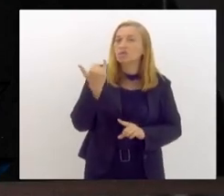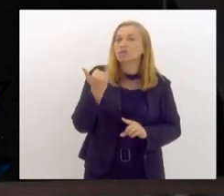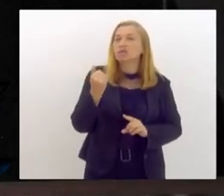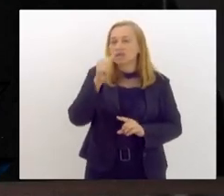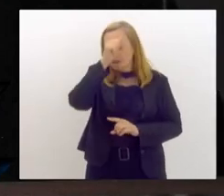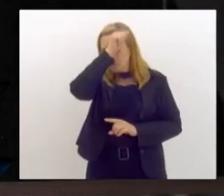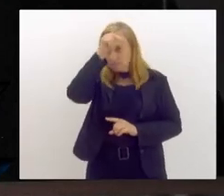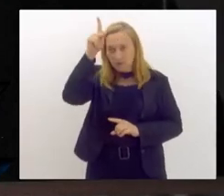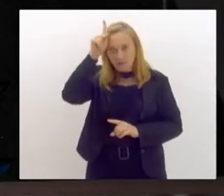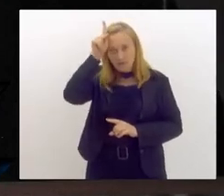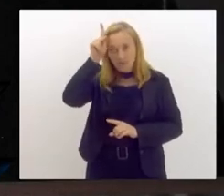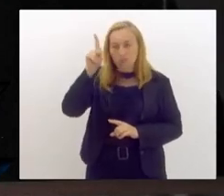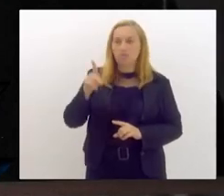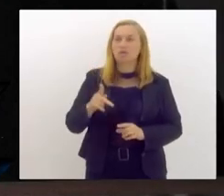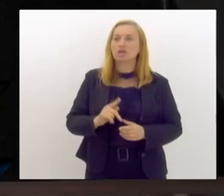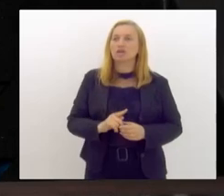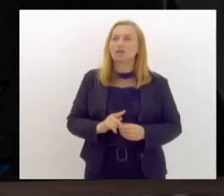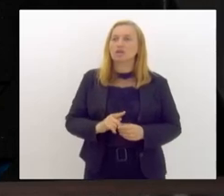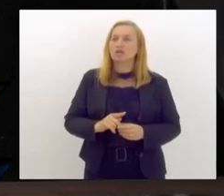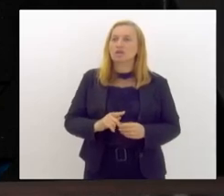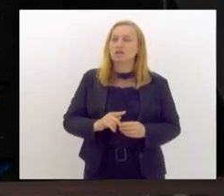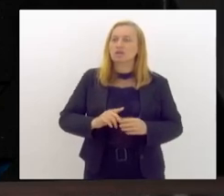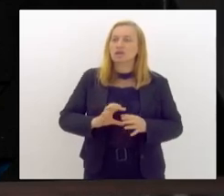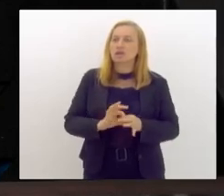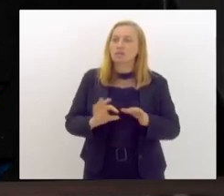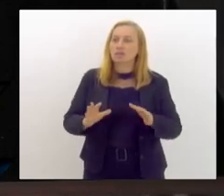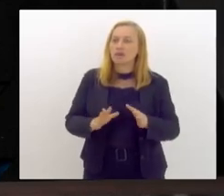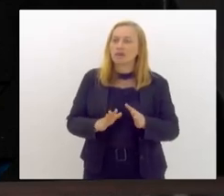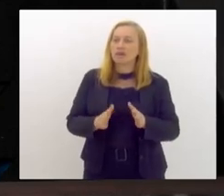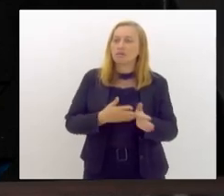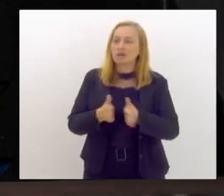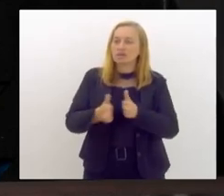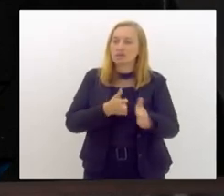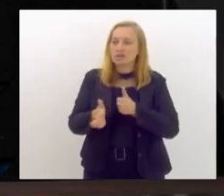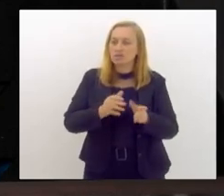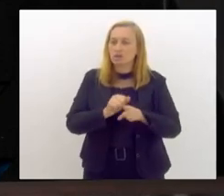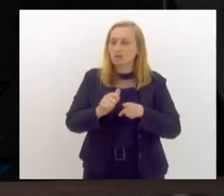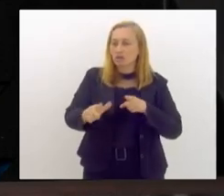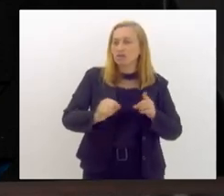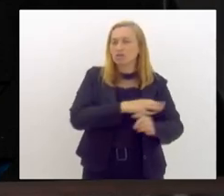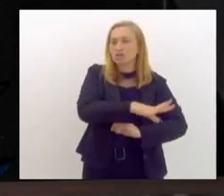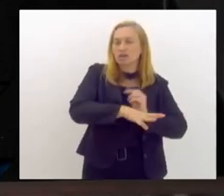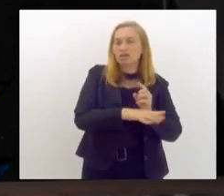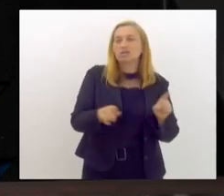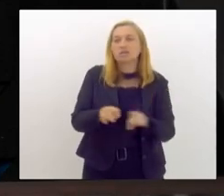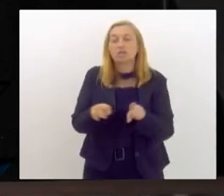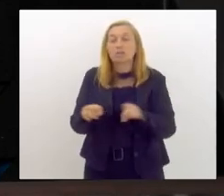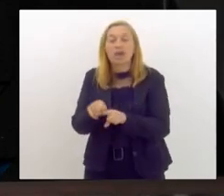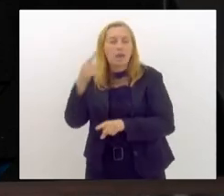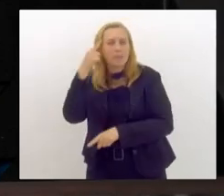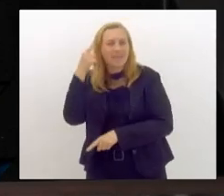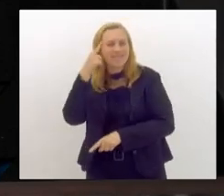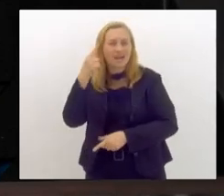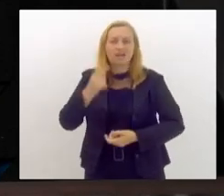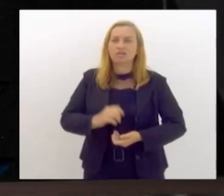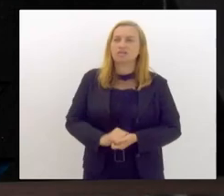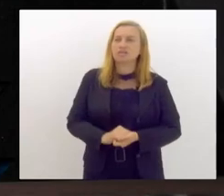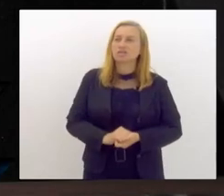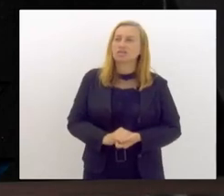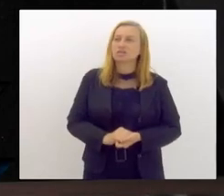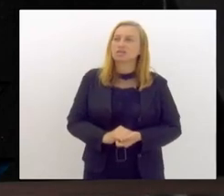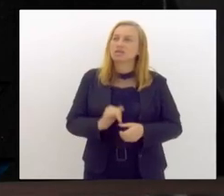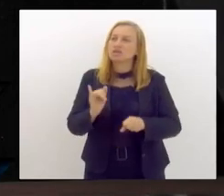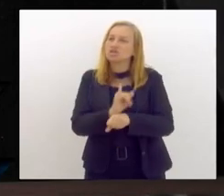prefeitura desburocratize o acesso ao aluguel social. É importante também que a gente venha a pensar